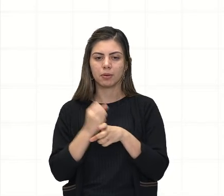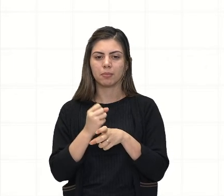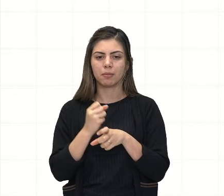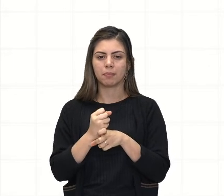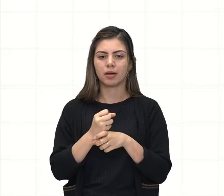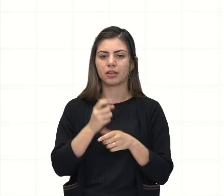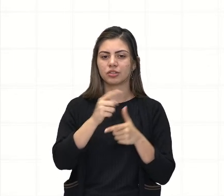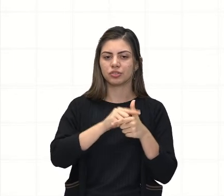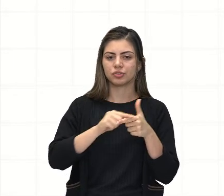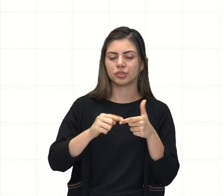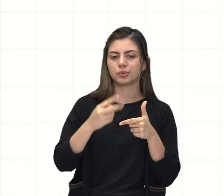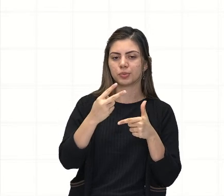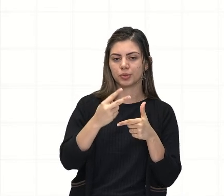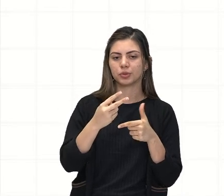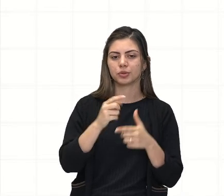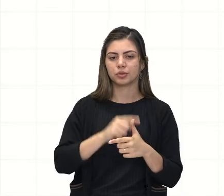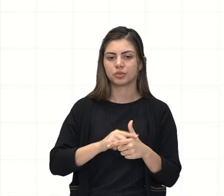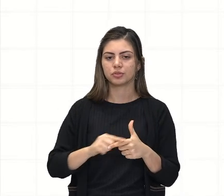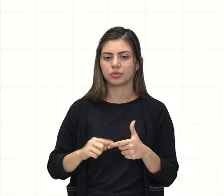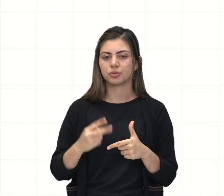por 2,